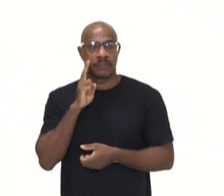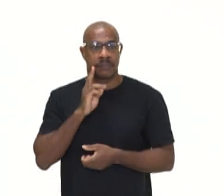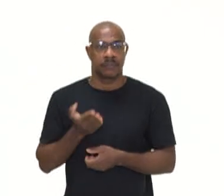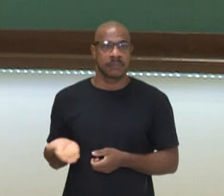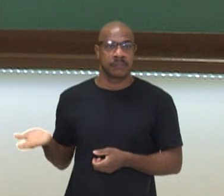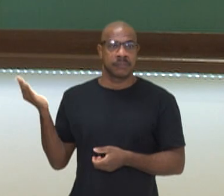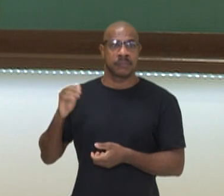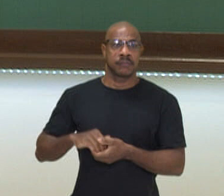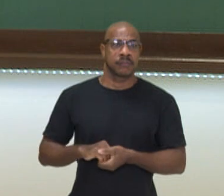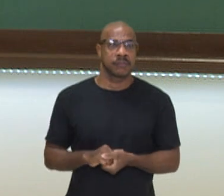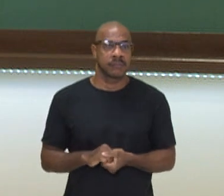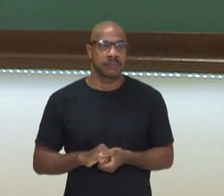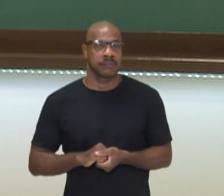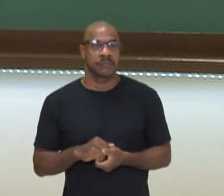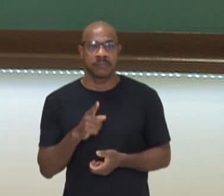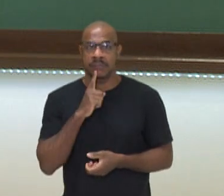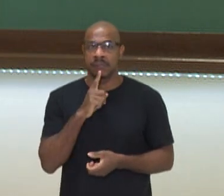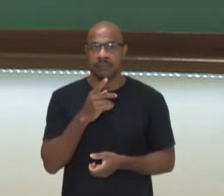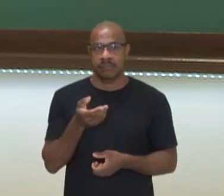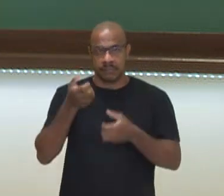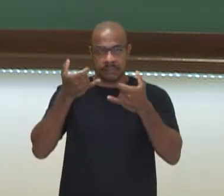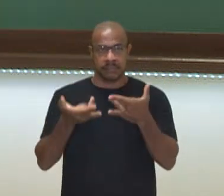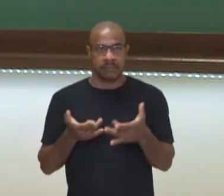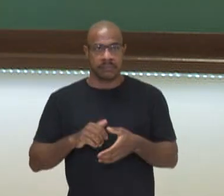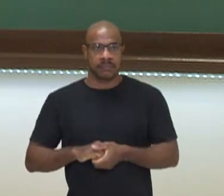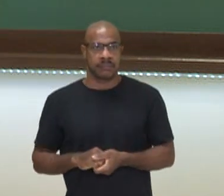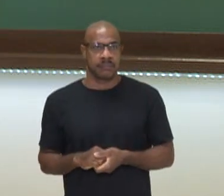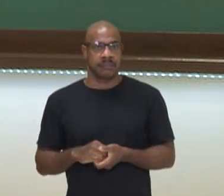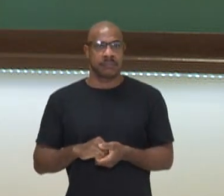assim, você disse uma determinada frase,